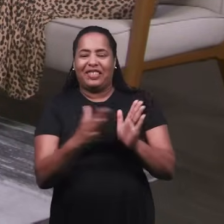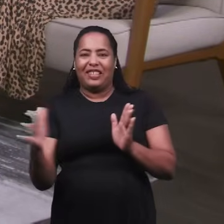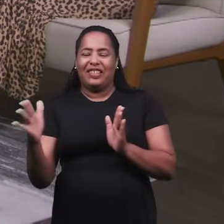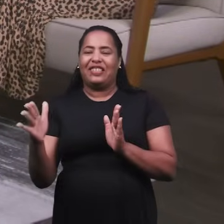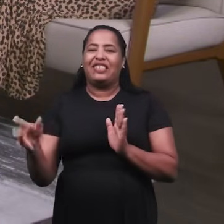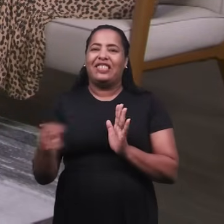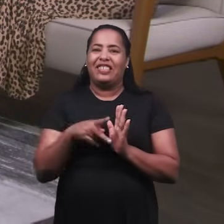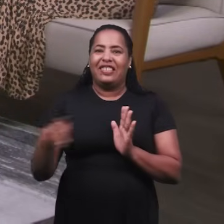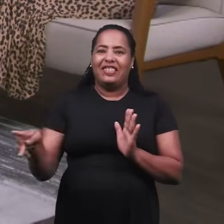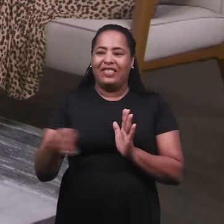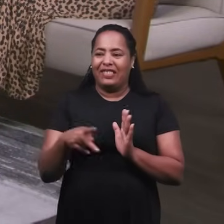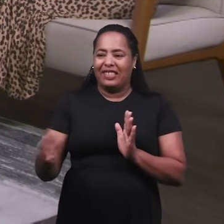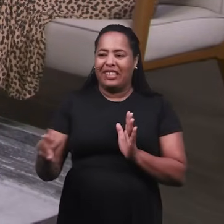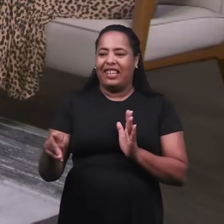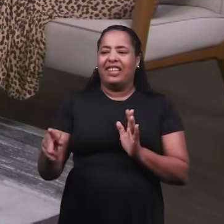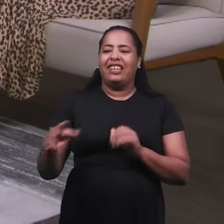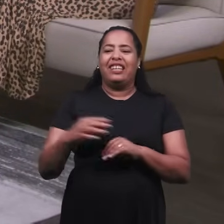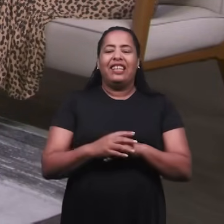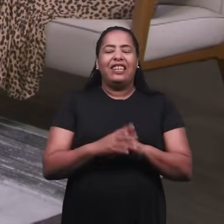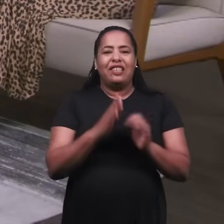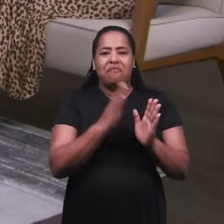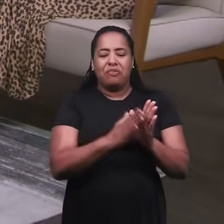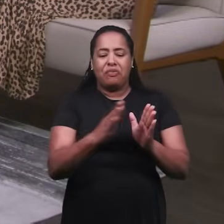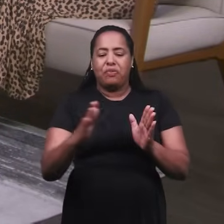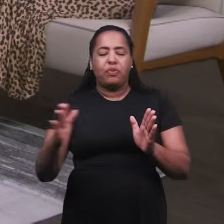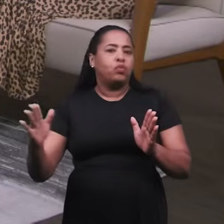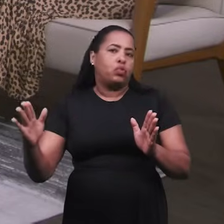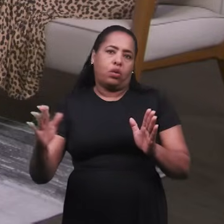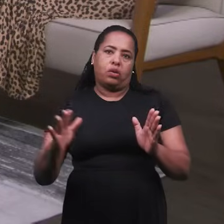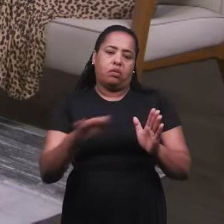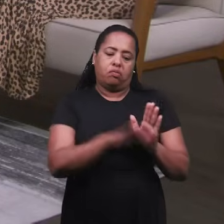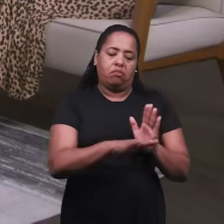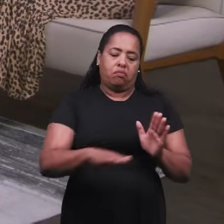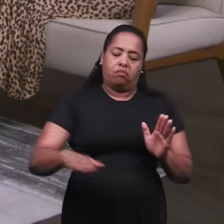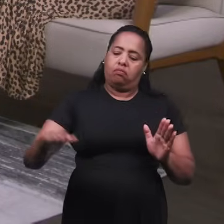de professora na igreja, eu passei por todas as classes.